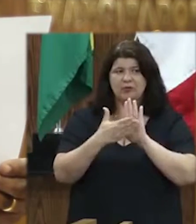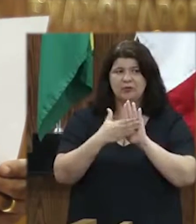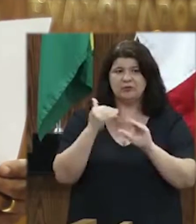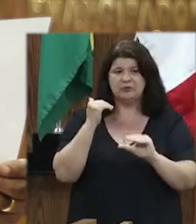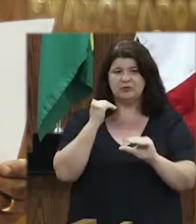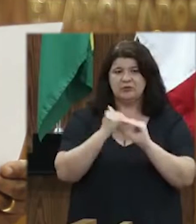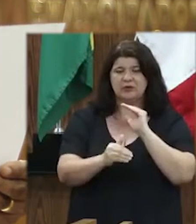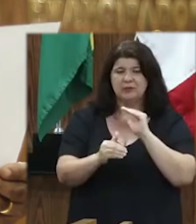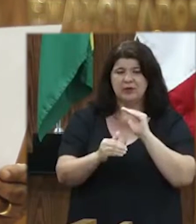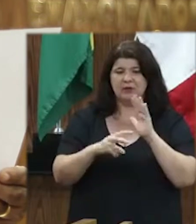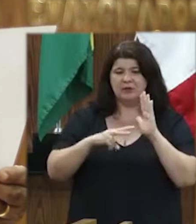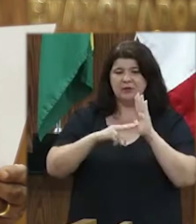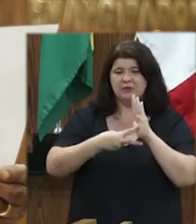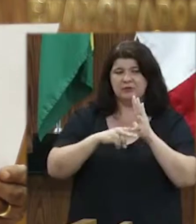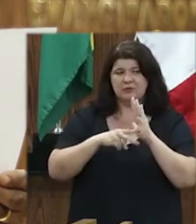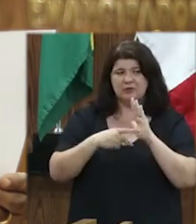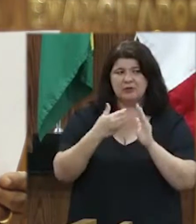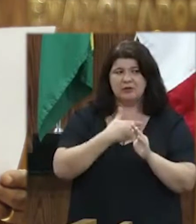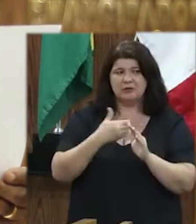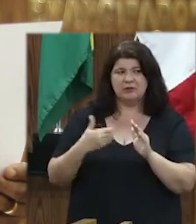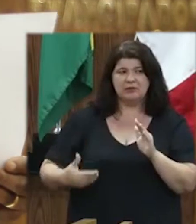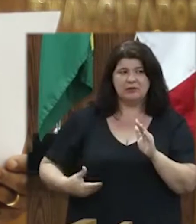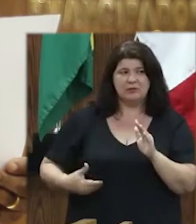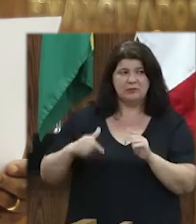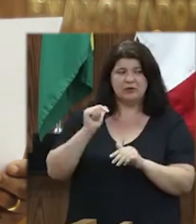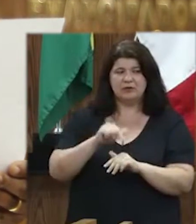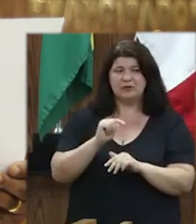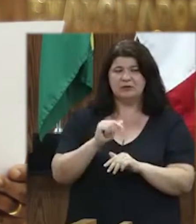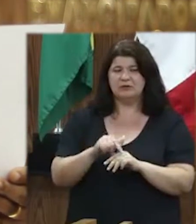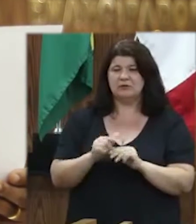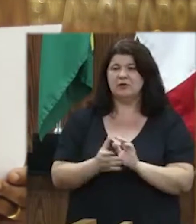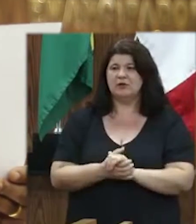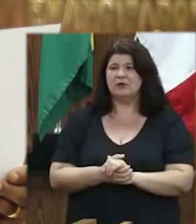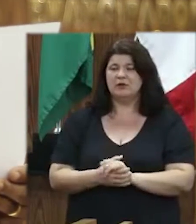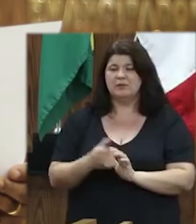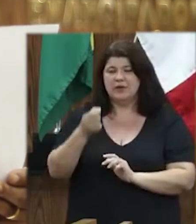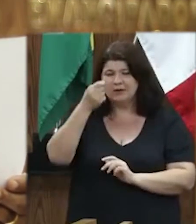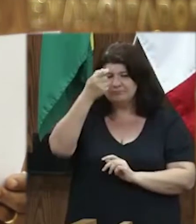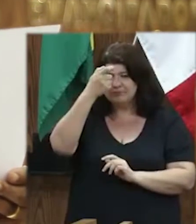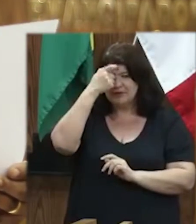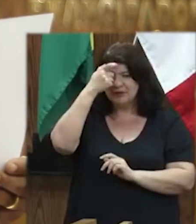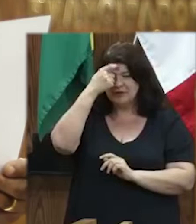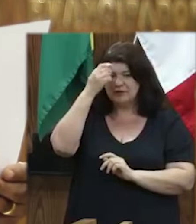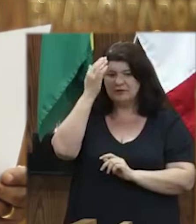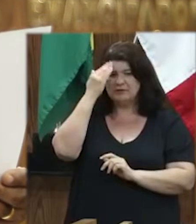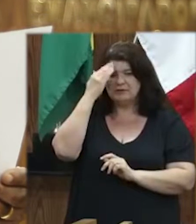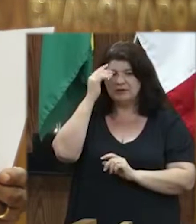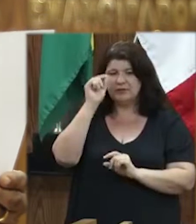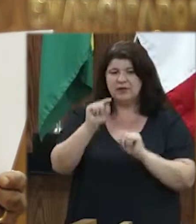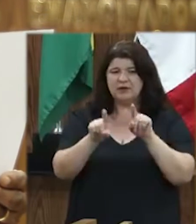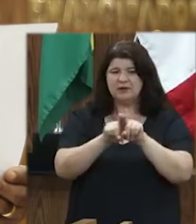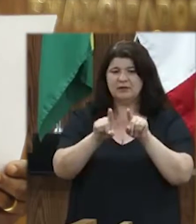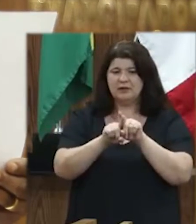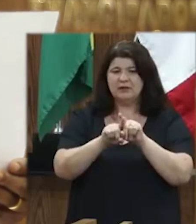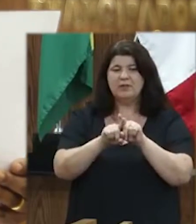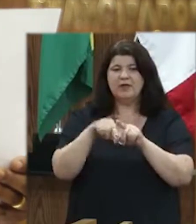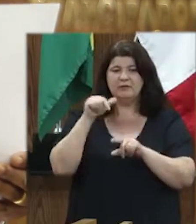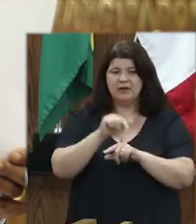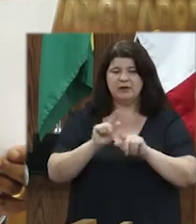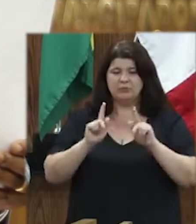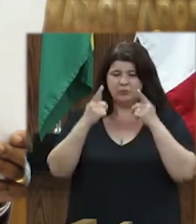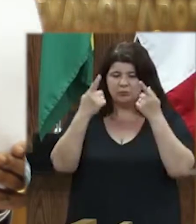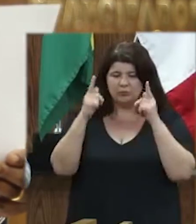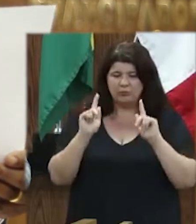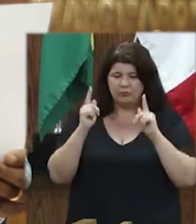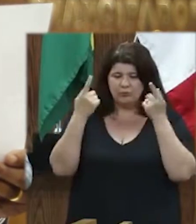ao Sindicato dos Funcionários Públicos de nossa cidade para que tome ciência e, caso queira, se manifeste. Sala Emancipadora